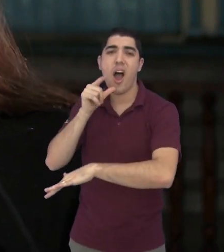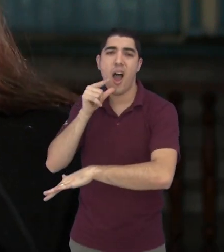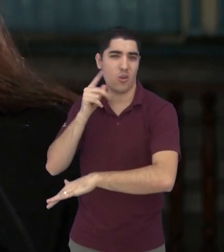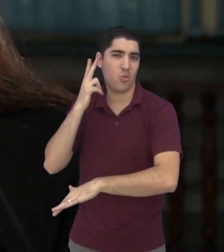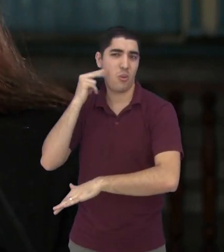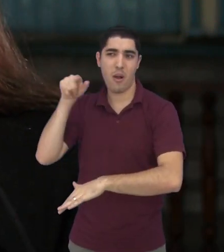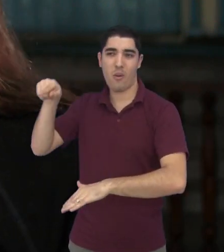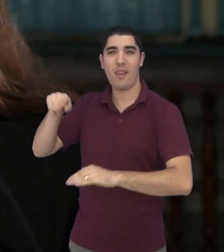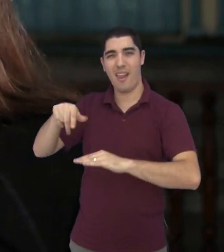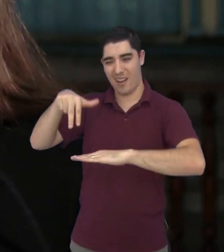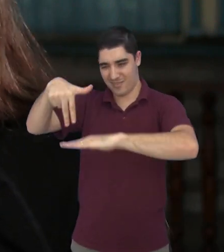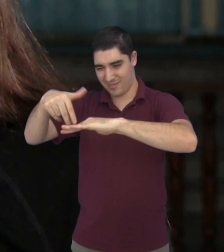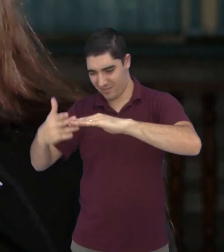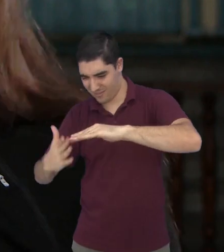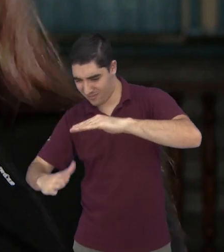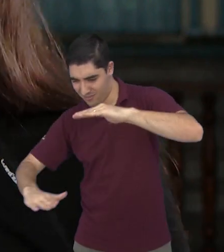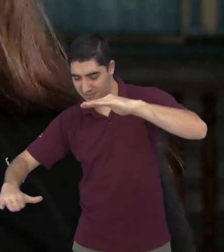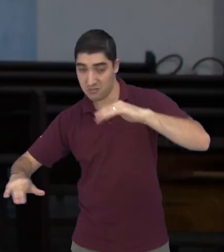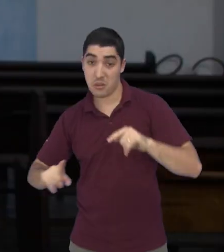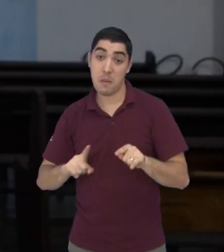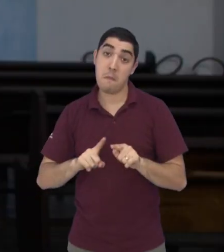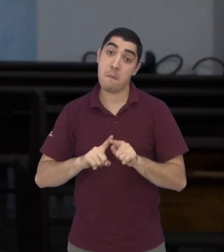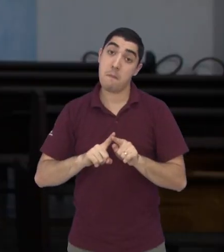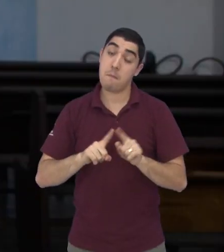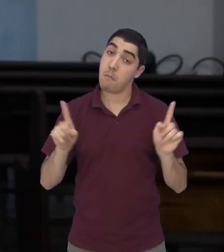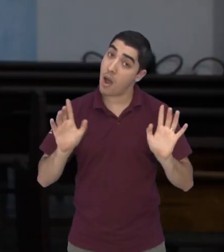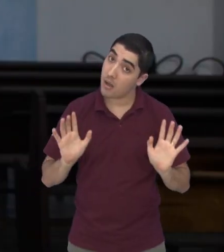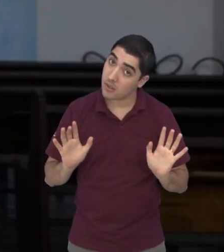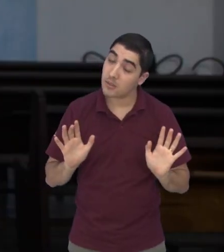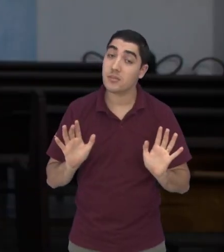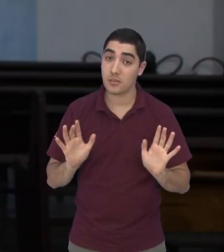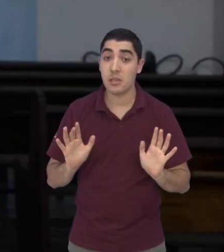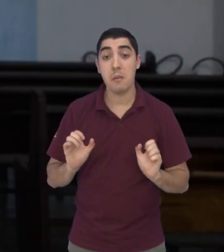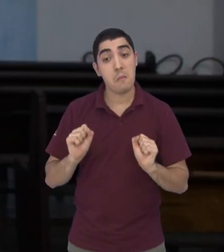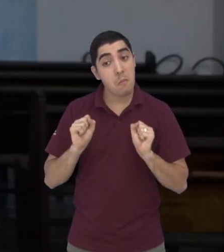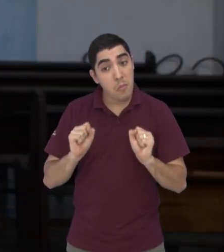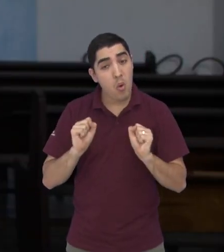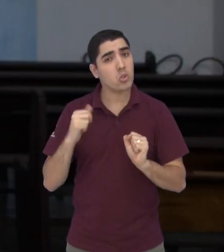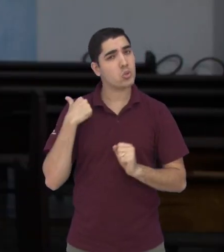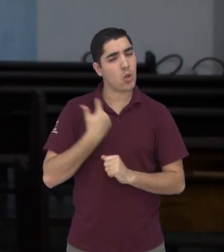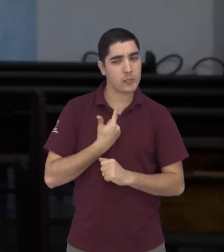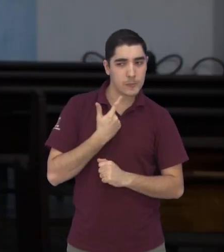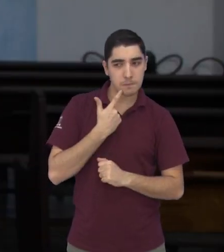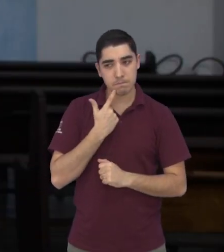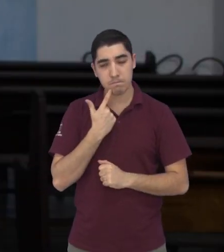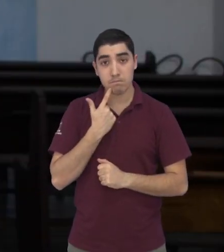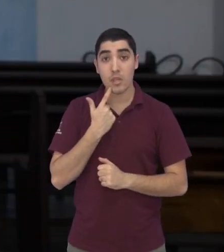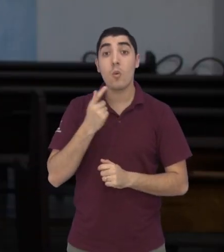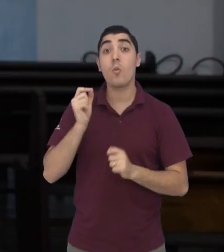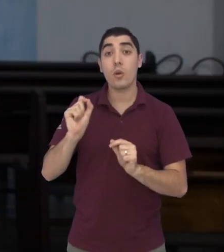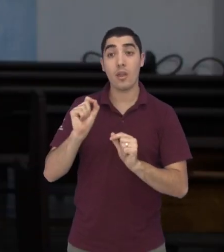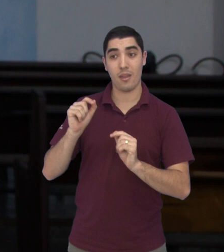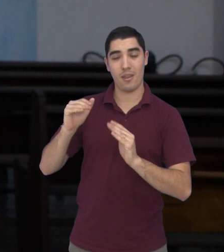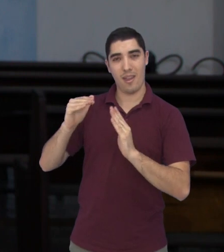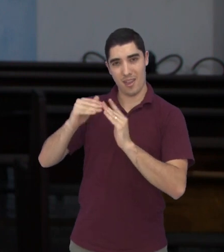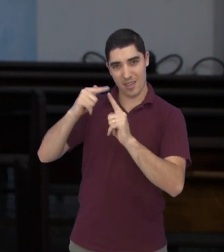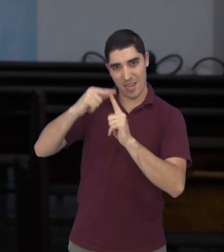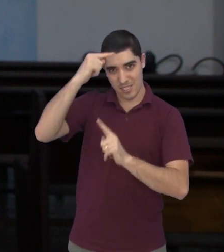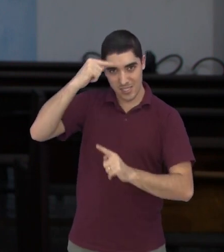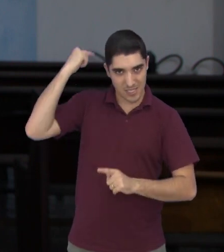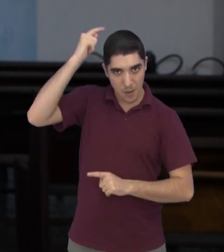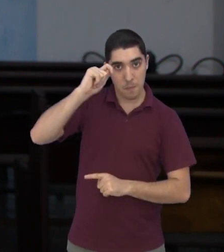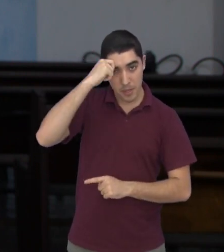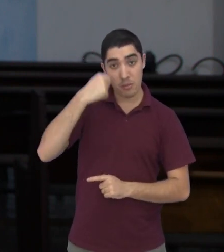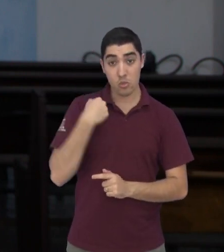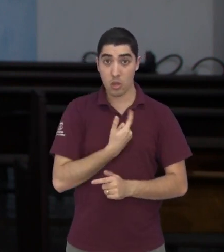questão, mas há uma perspectiva da gente avaliar, através de raio-x, a Igreja São Benedito para ver a